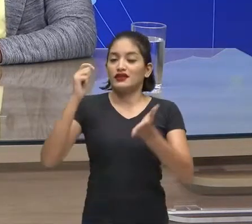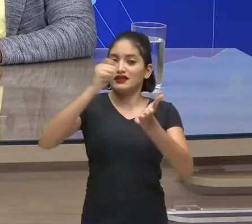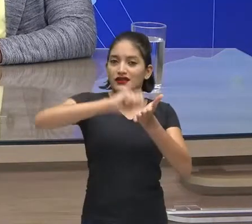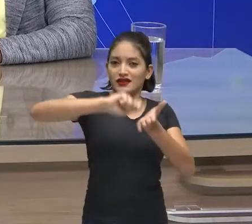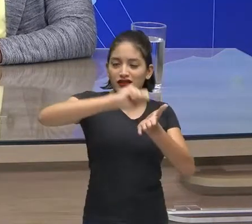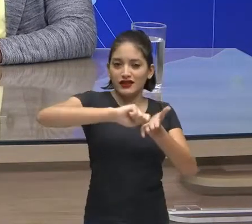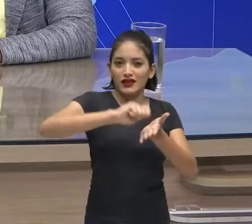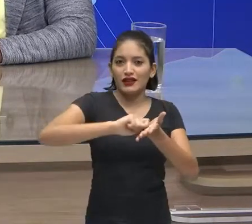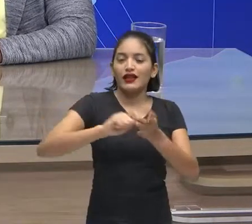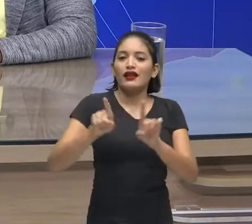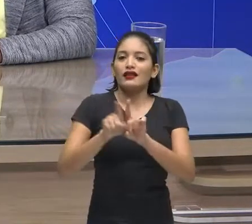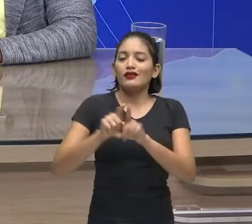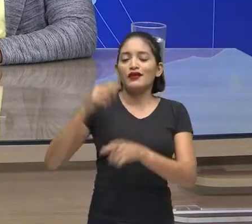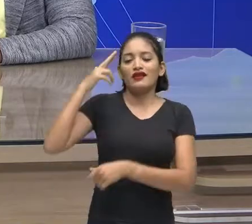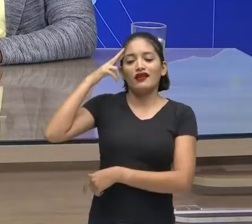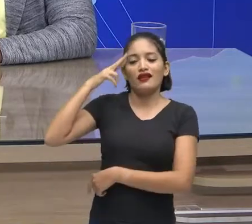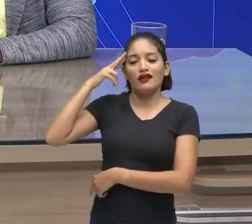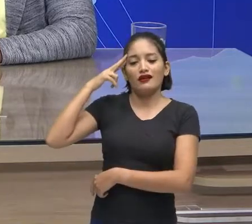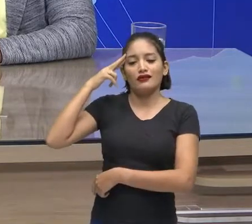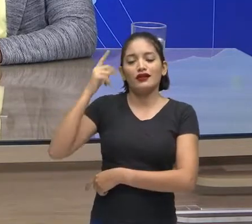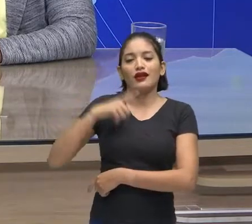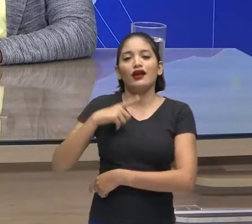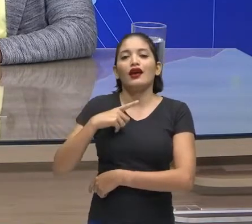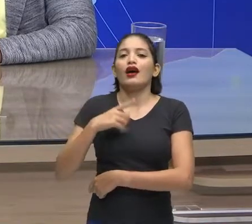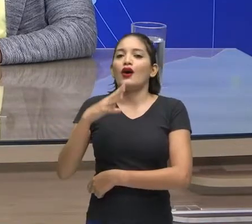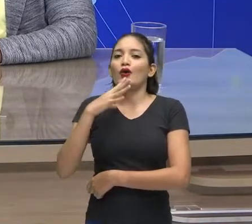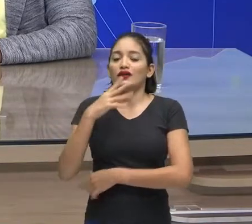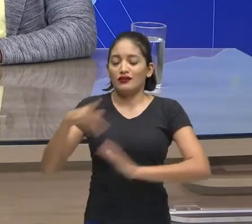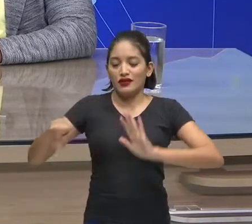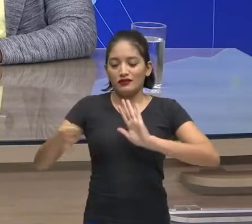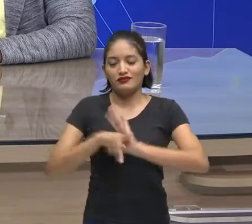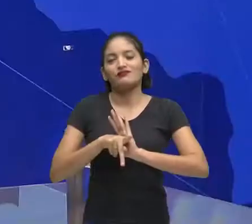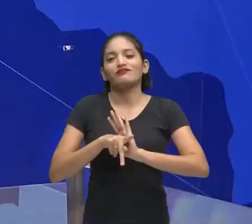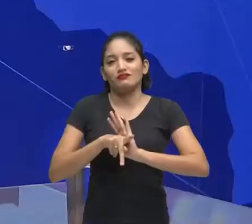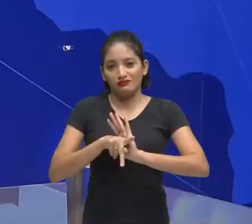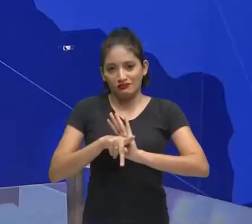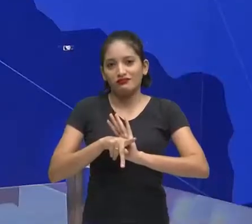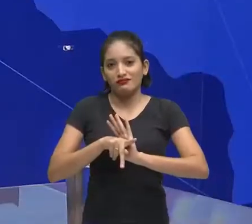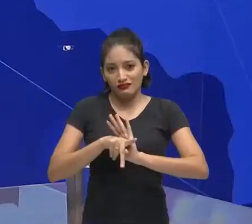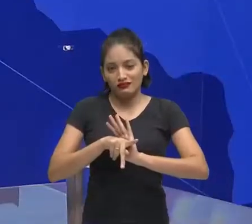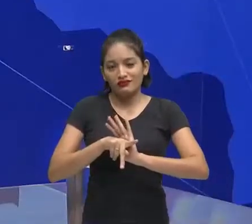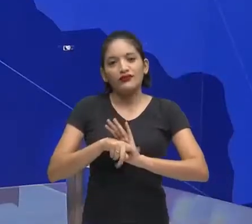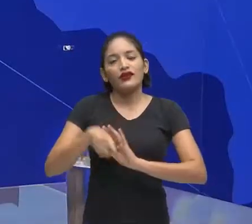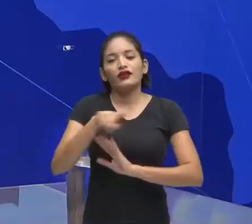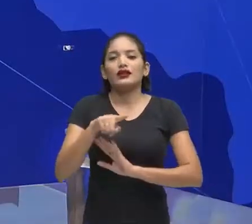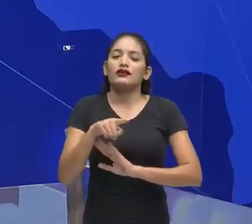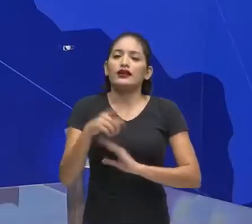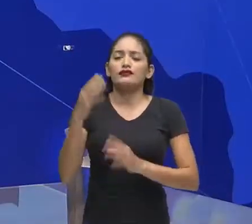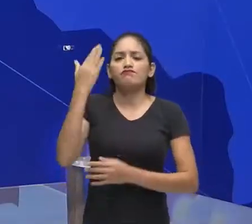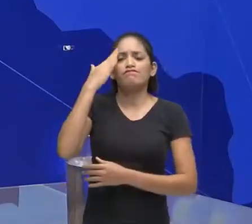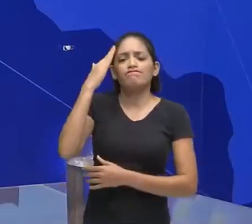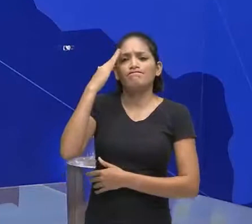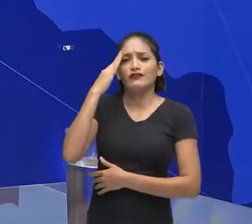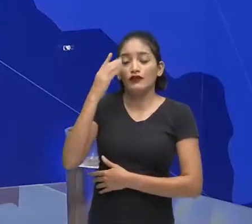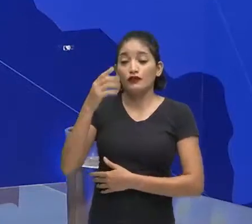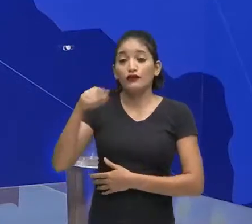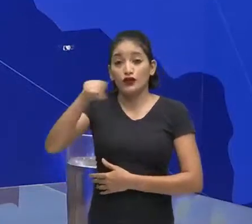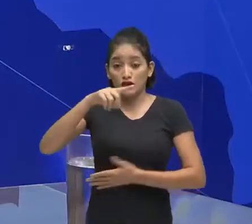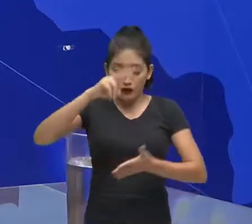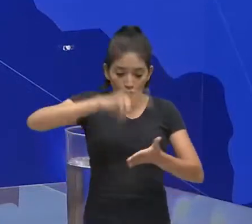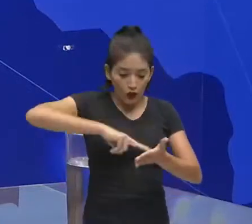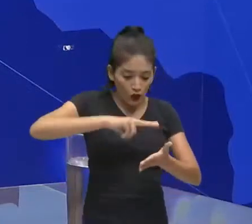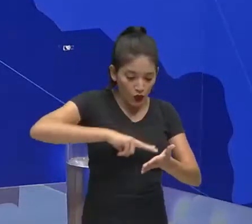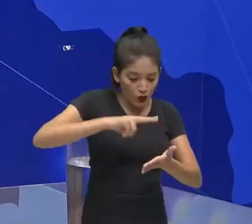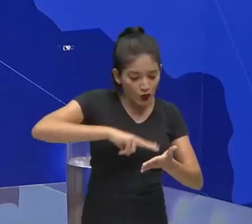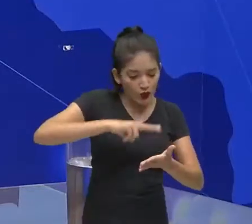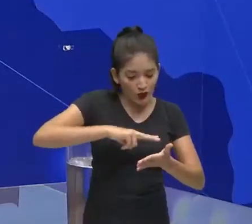vai refletir inteiramente no teu autoconhecimento também. Exatamente. Porque você também vai ter acesso a essa leitura, você vai poder ler aquilo que você escreveu